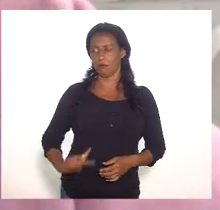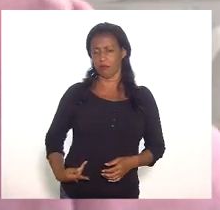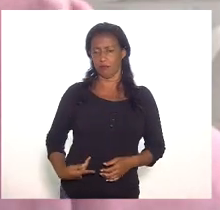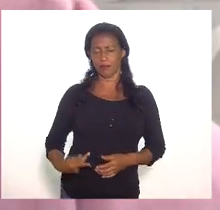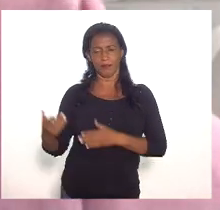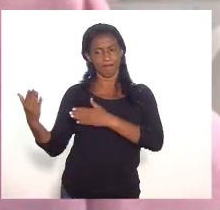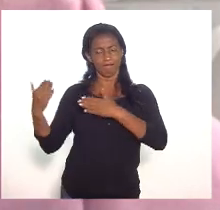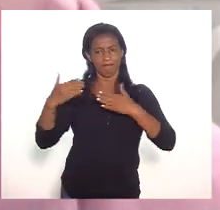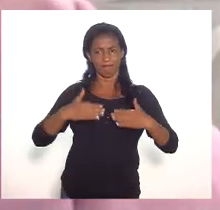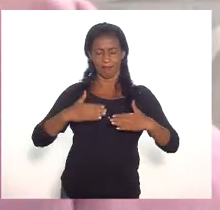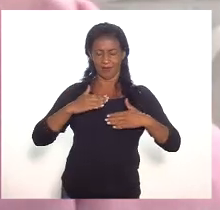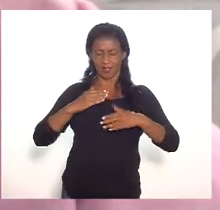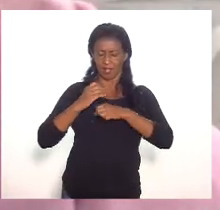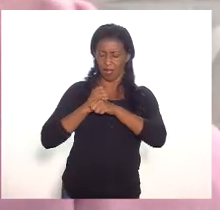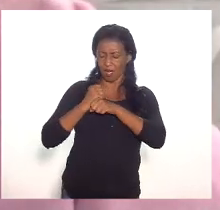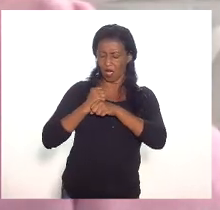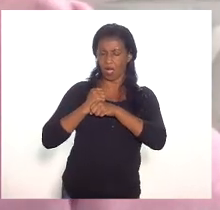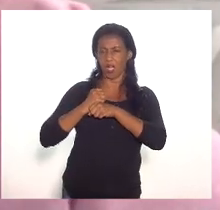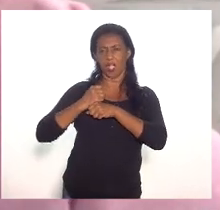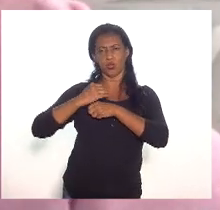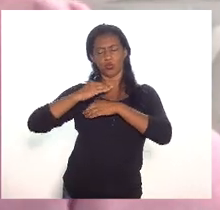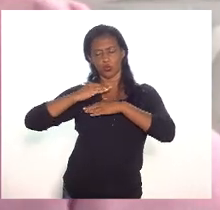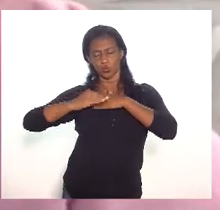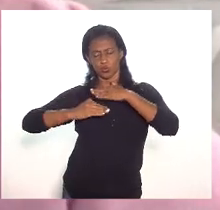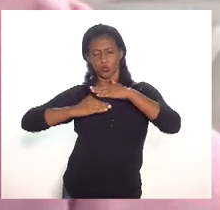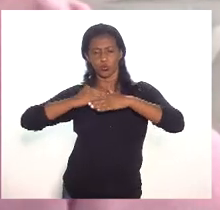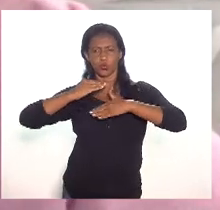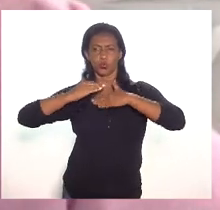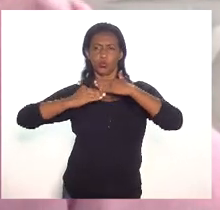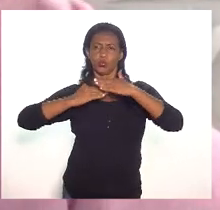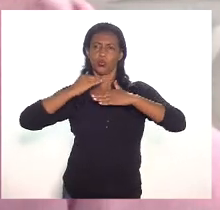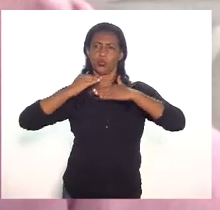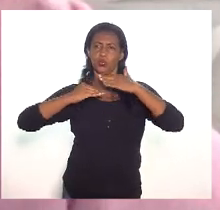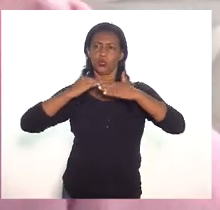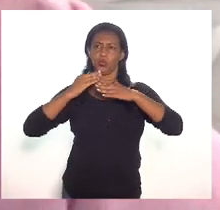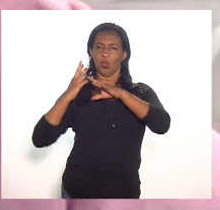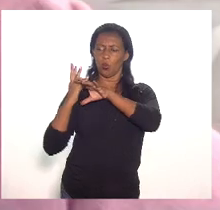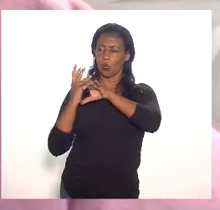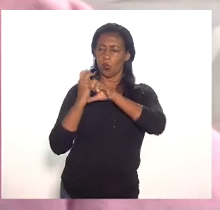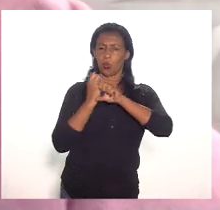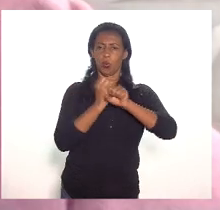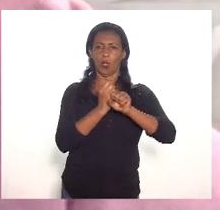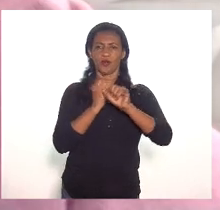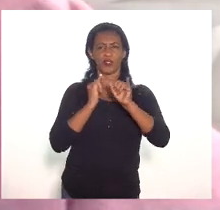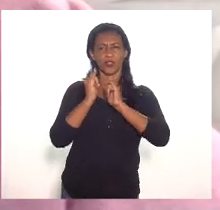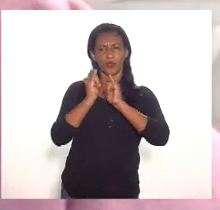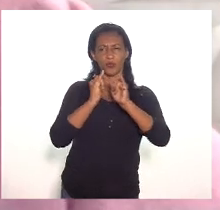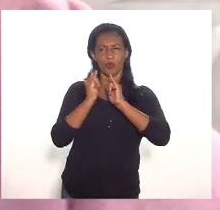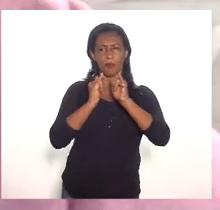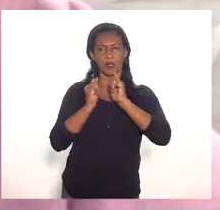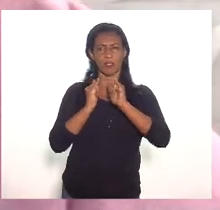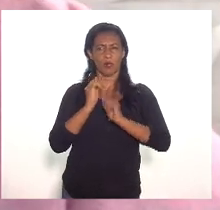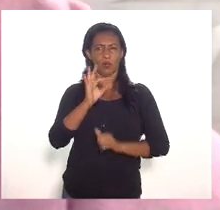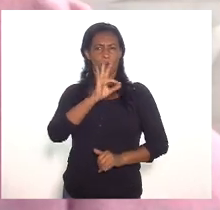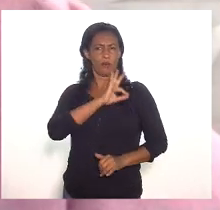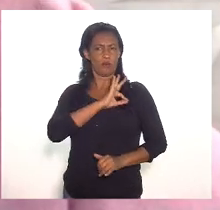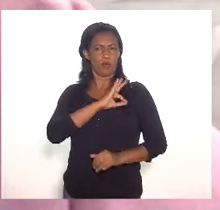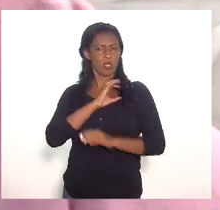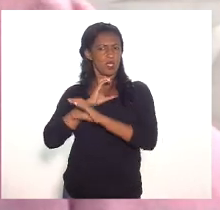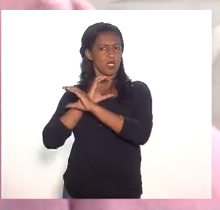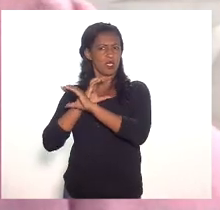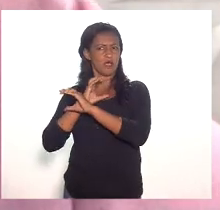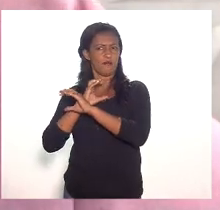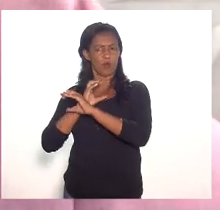vem, ao longo dos anos, formatando, através dos registros de ocorrência da Polícia Civil, exatamente